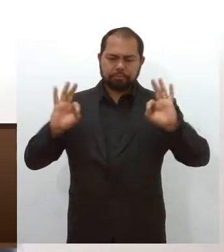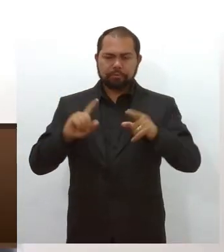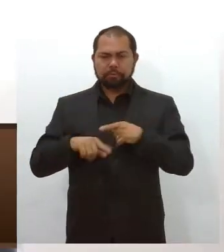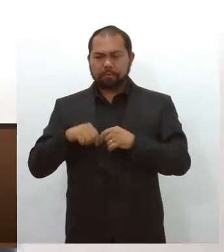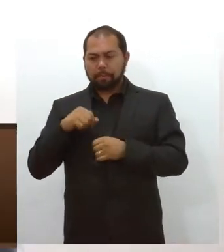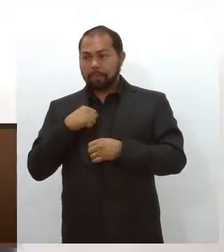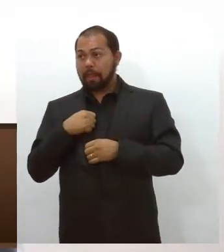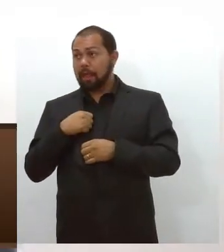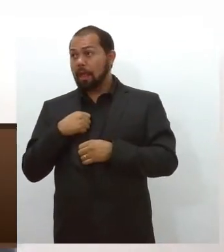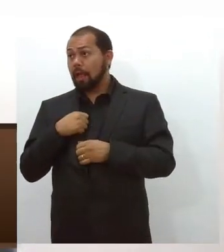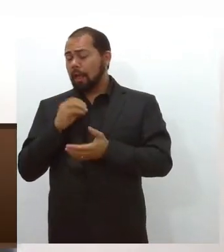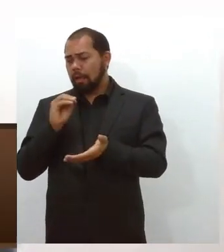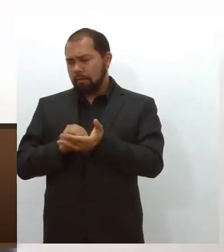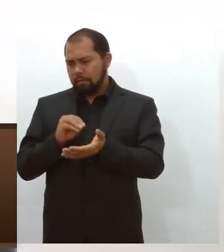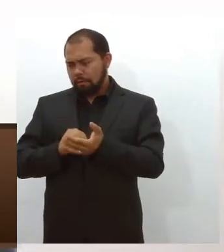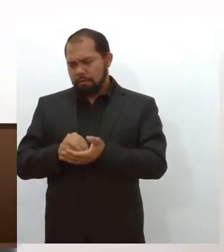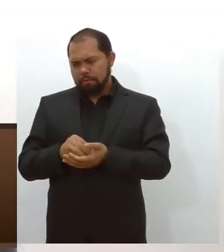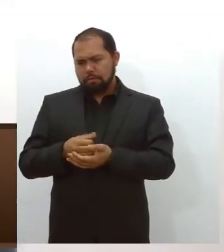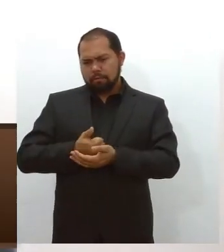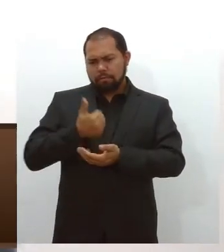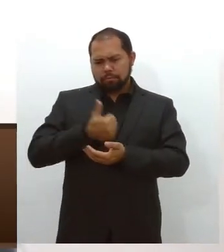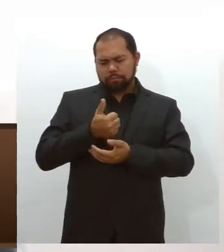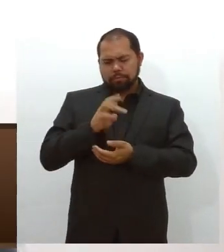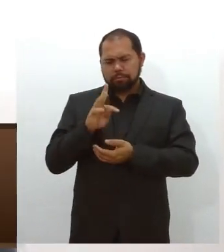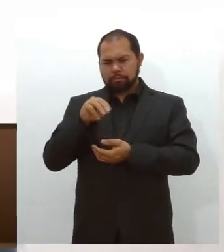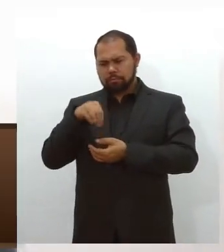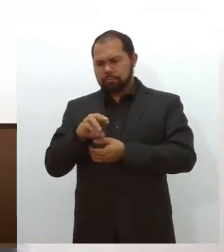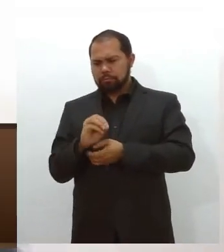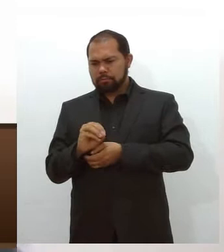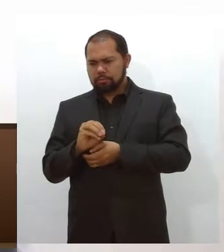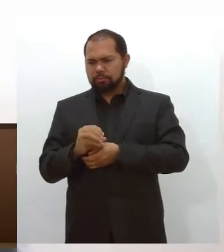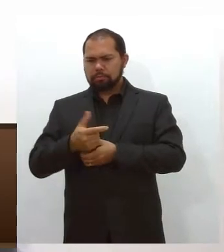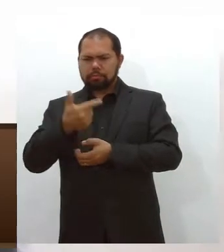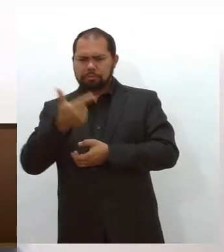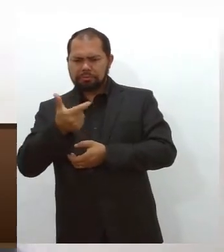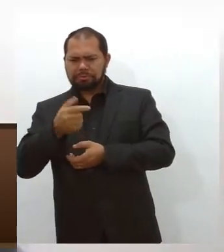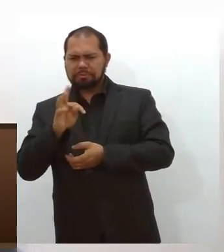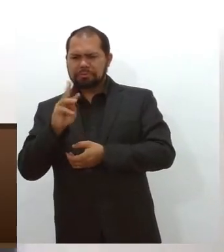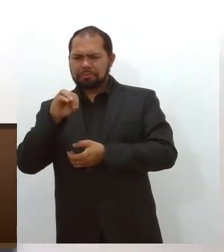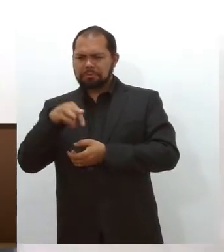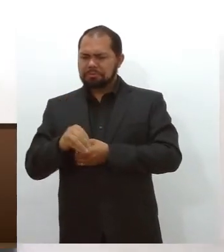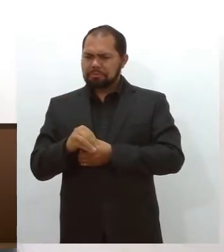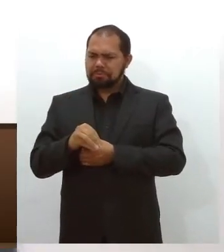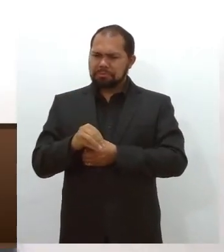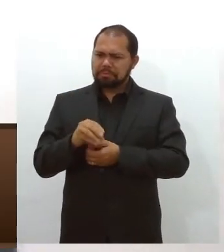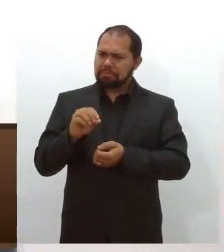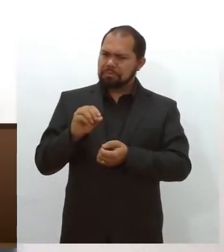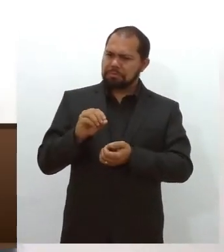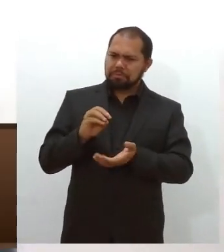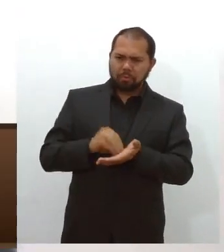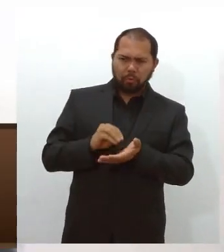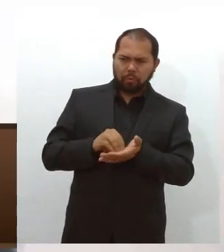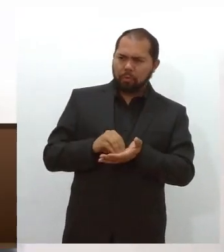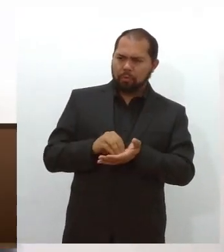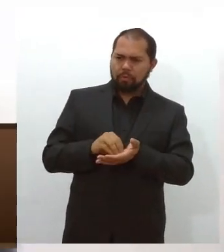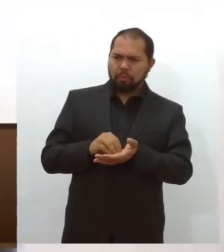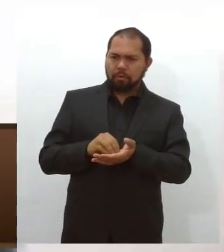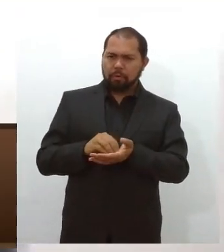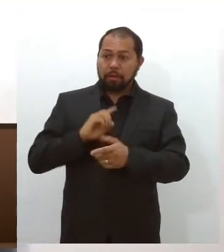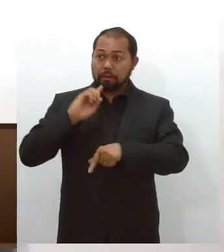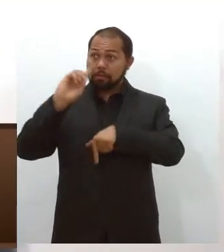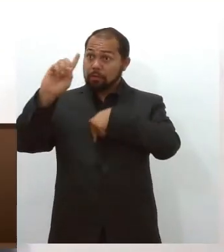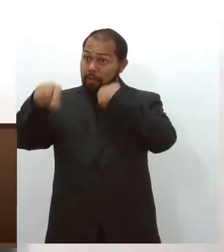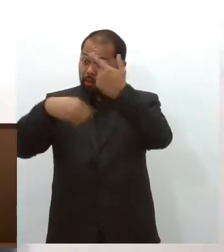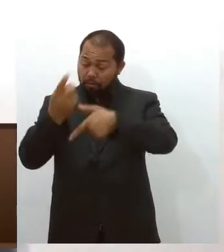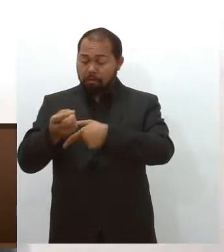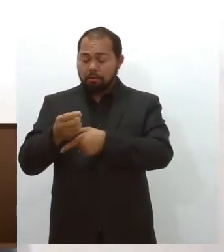deixou de votar no segundo turno e deixou de votar no primeiro turno da eleição seguinte, já são 3 eleições consecutivas, já